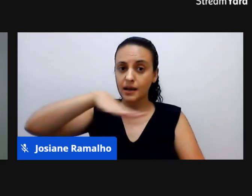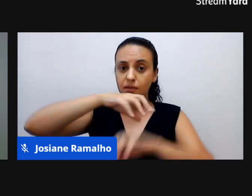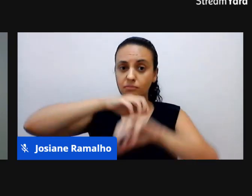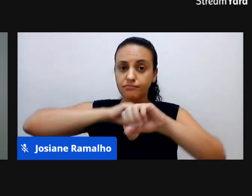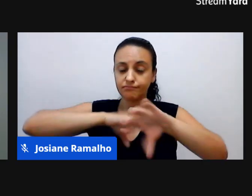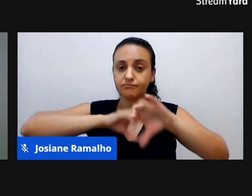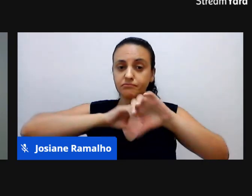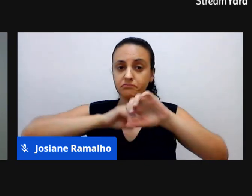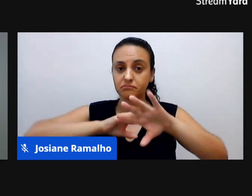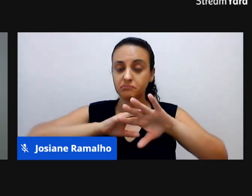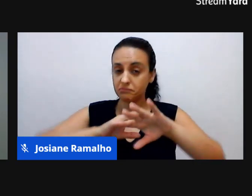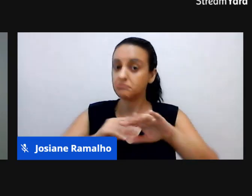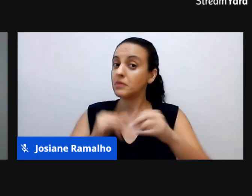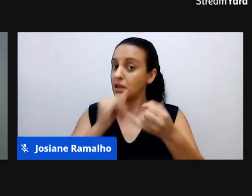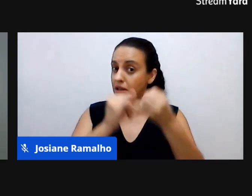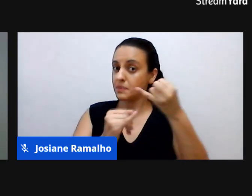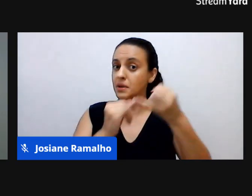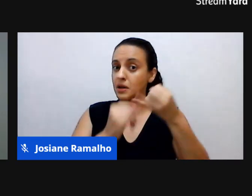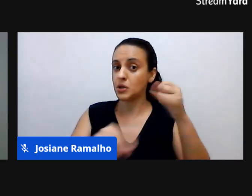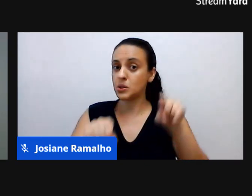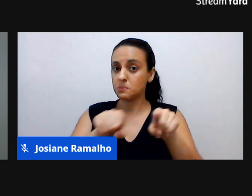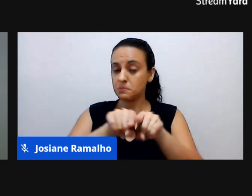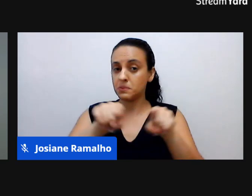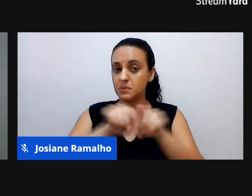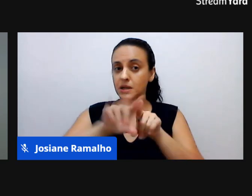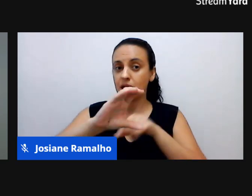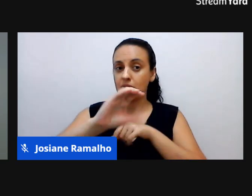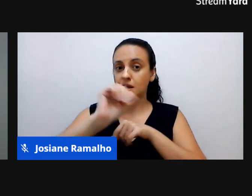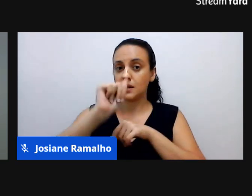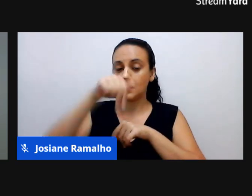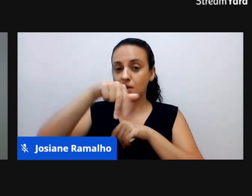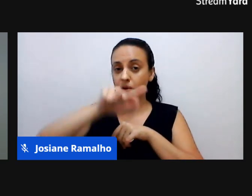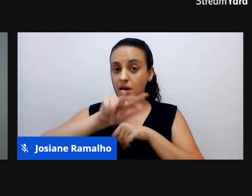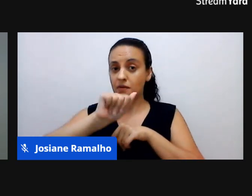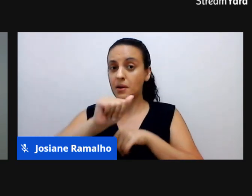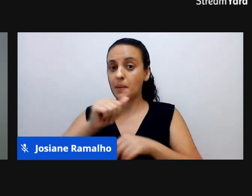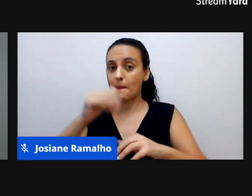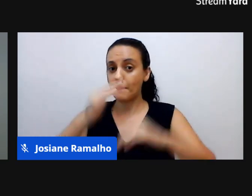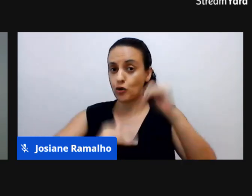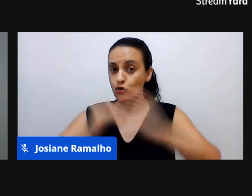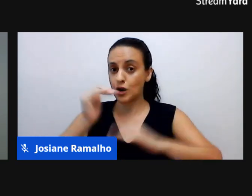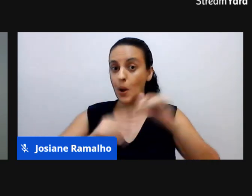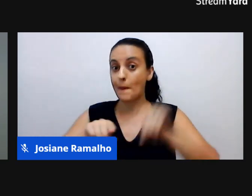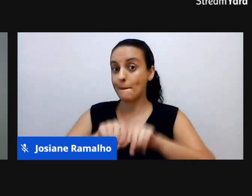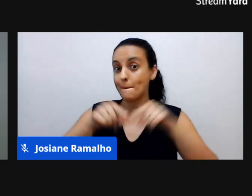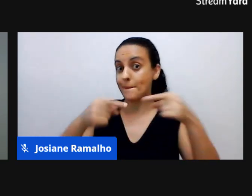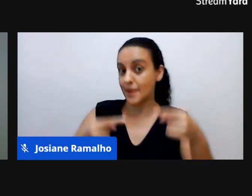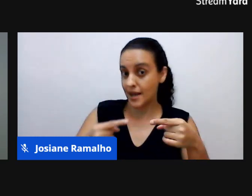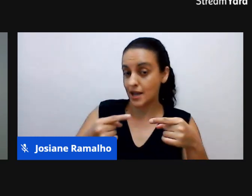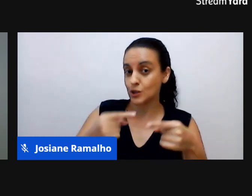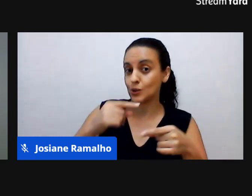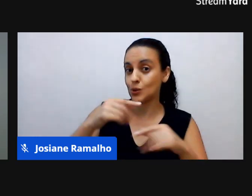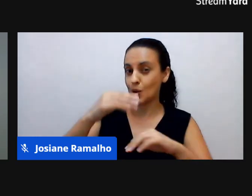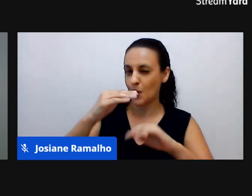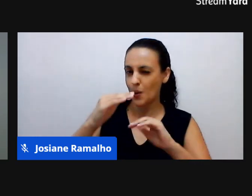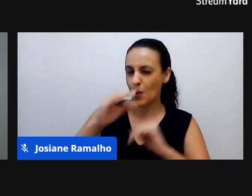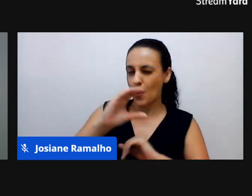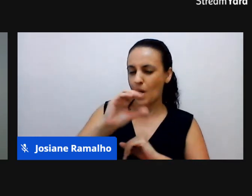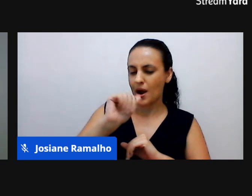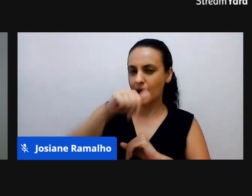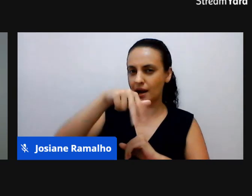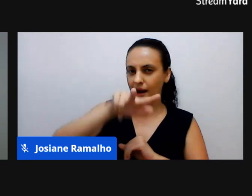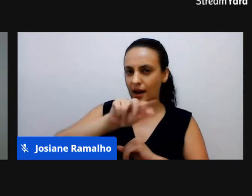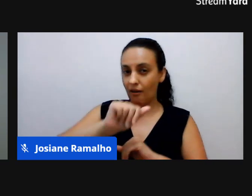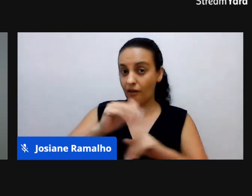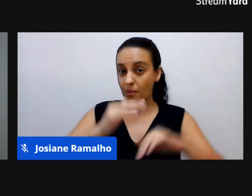Canva profissional, aquele que é pago, mas esse nós não precisamos pagar. Se você quiser saber mais informação para abrir a sua